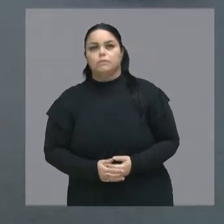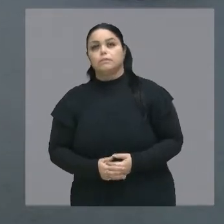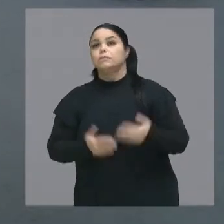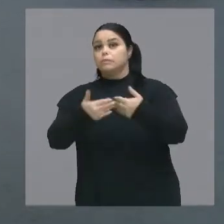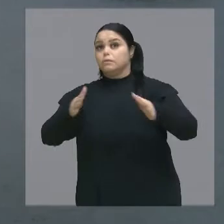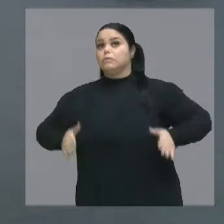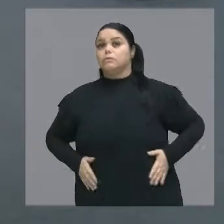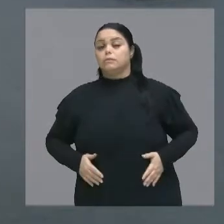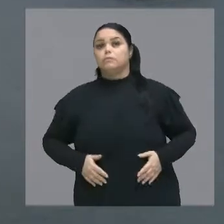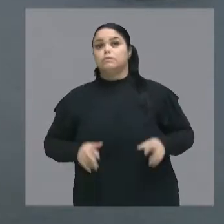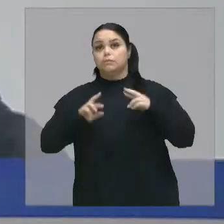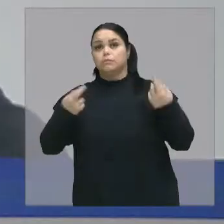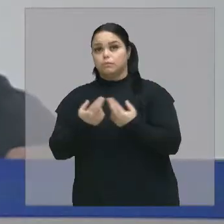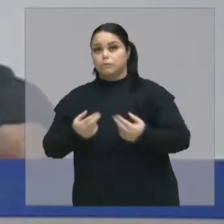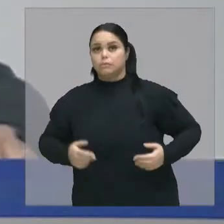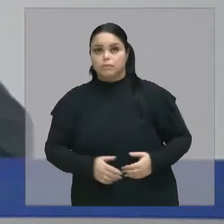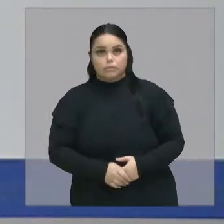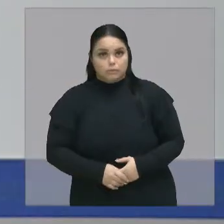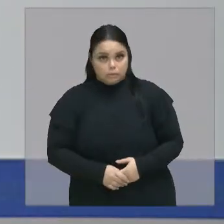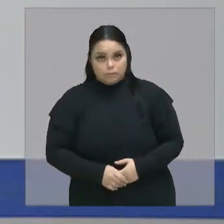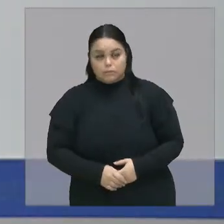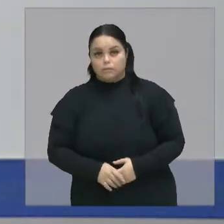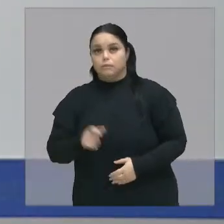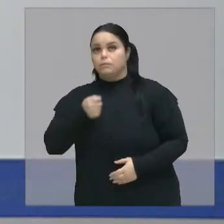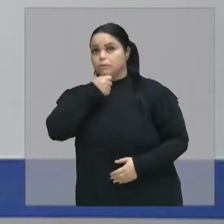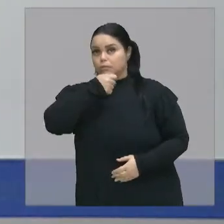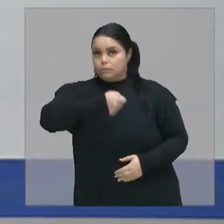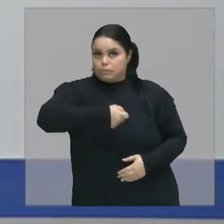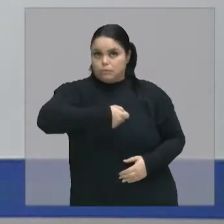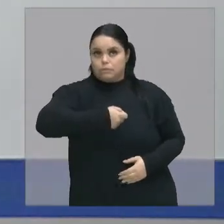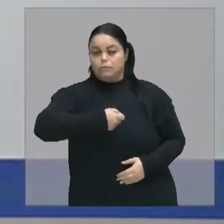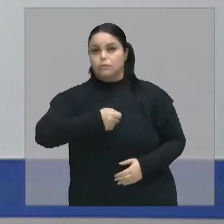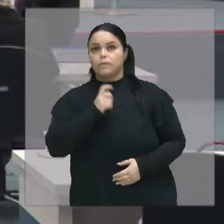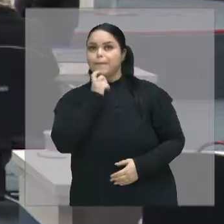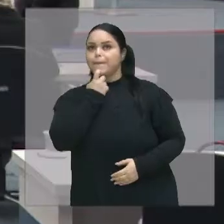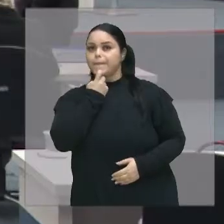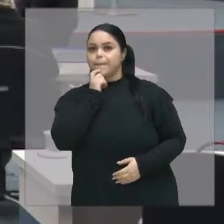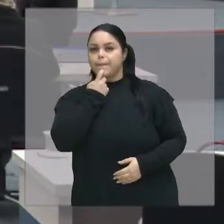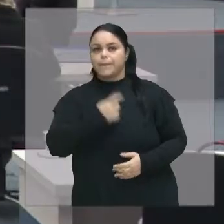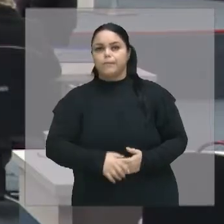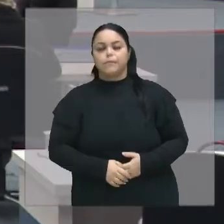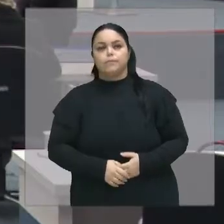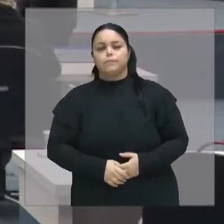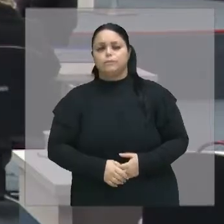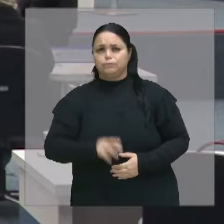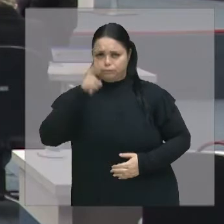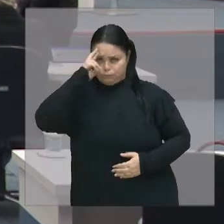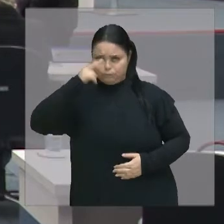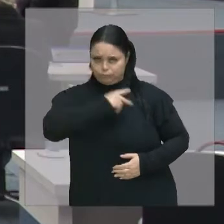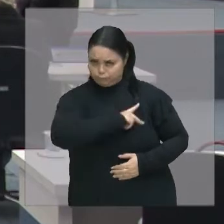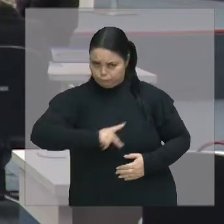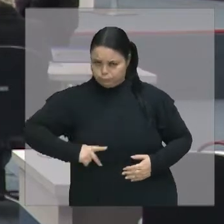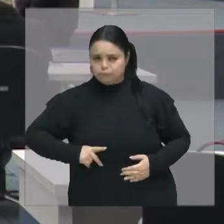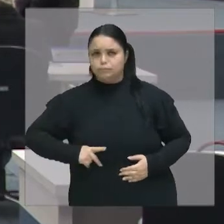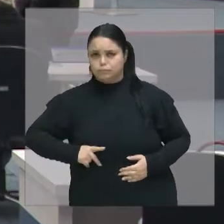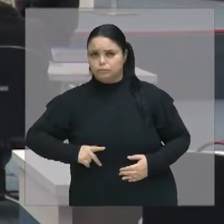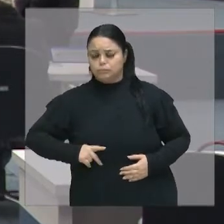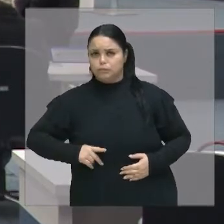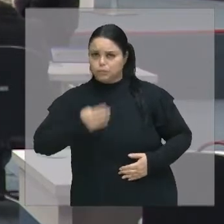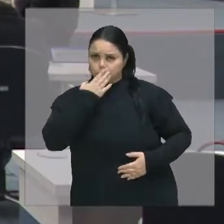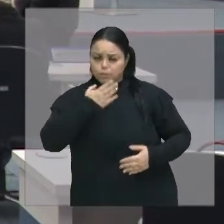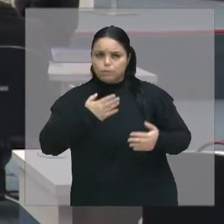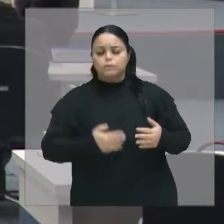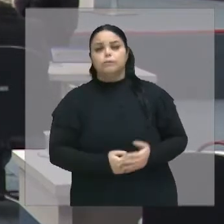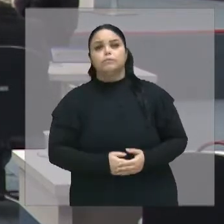Reaberta a presente sessão, com a palavra o vereador Juvenil Silvério. Senhor presidente, gostaria de fazer os seguintes